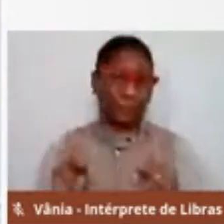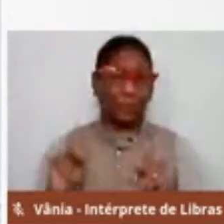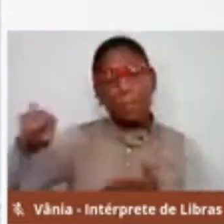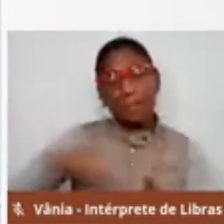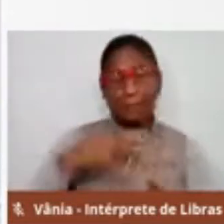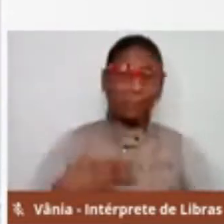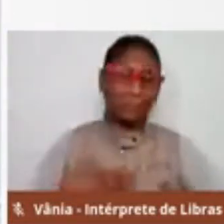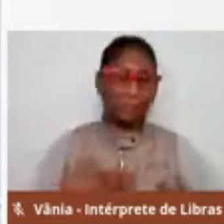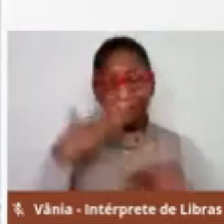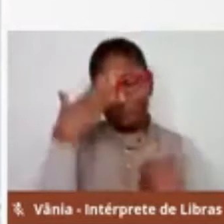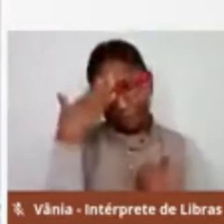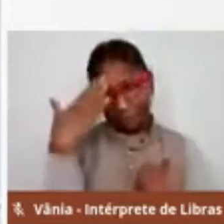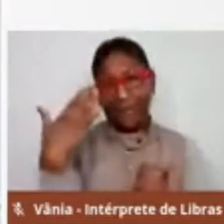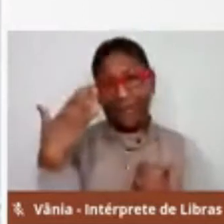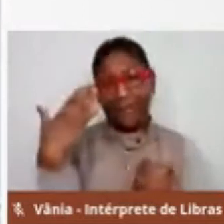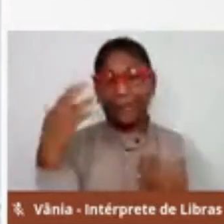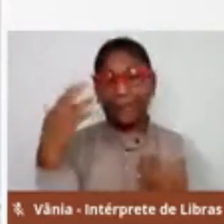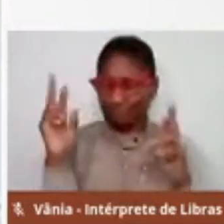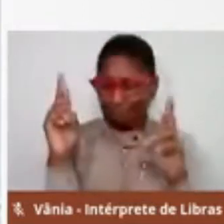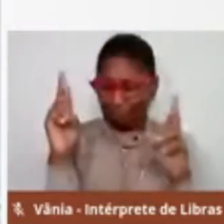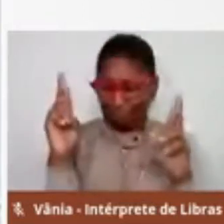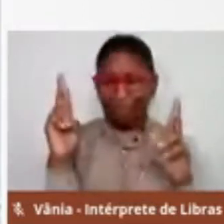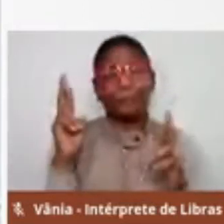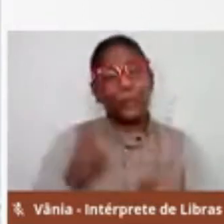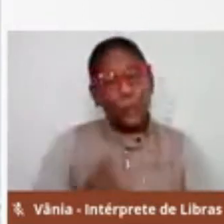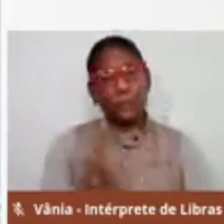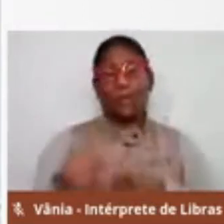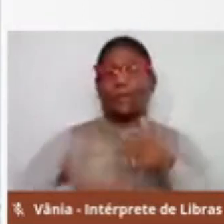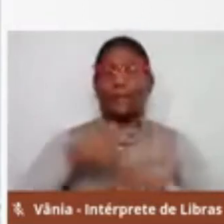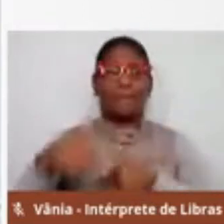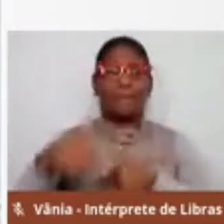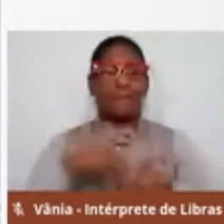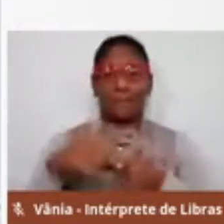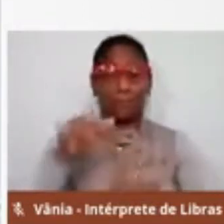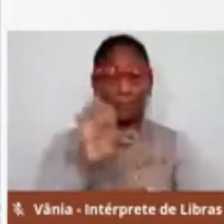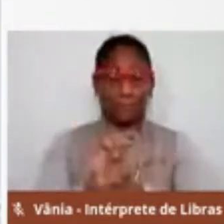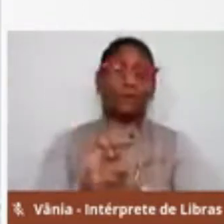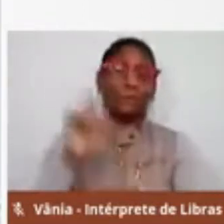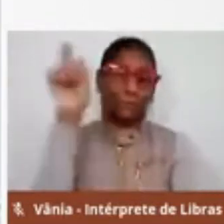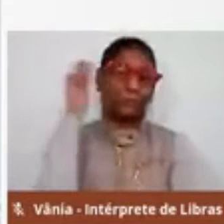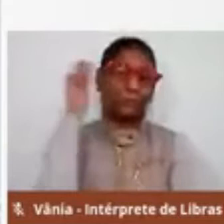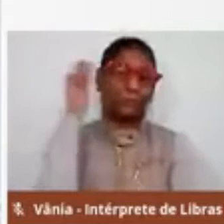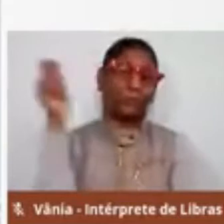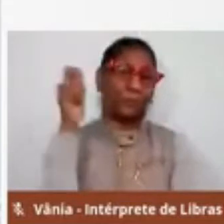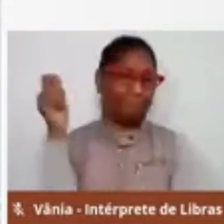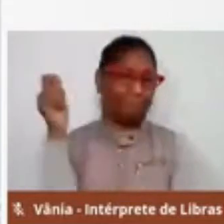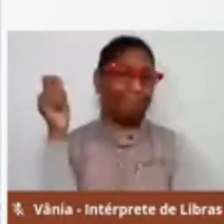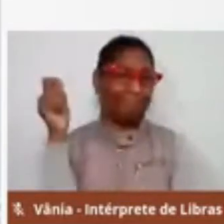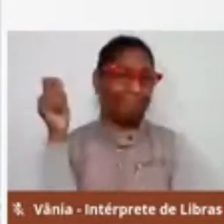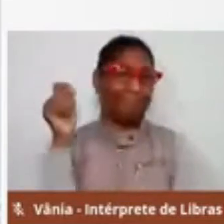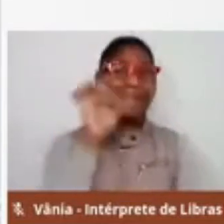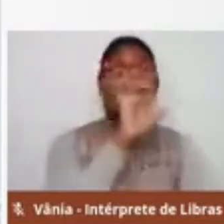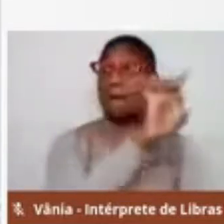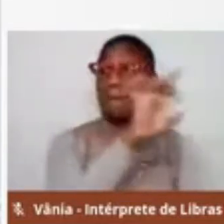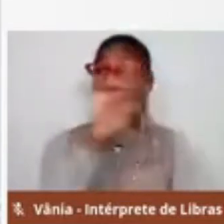que mantém a nossa energia para seguir trabalhando pelo nosso estado do Rio Grande do Sul. Então, para cada hater,